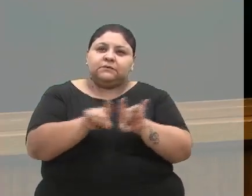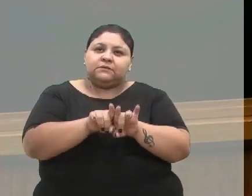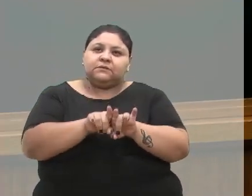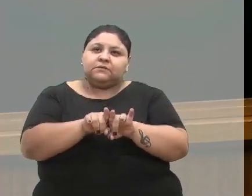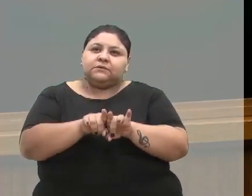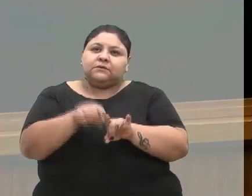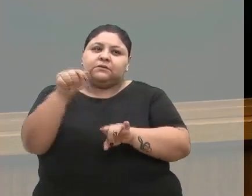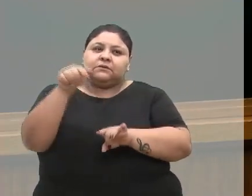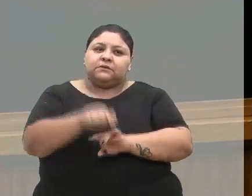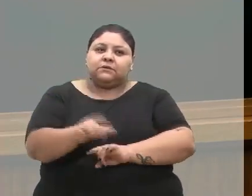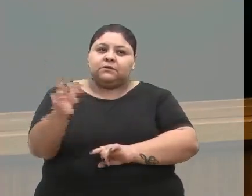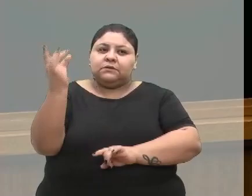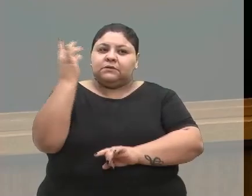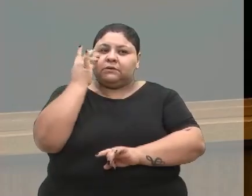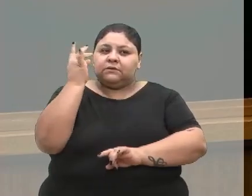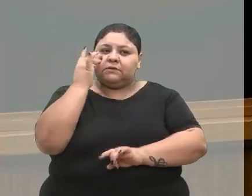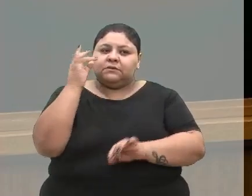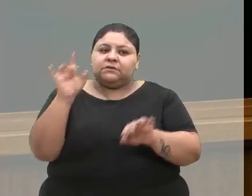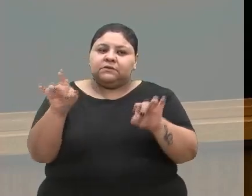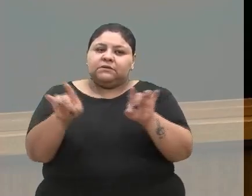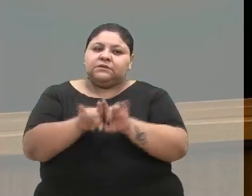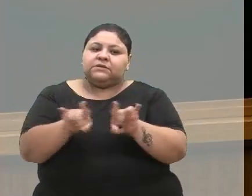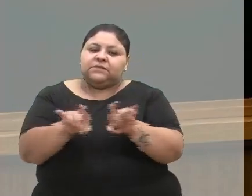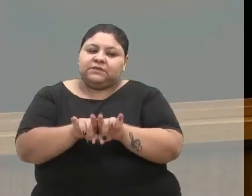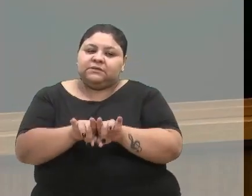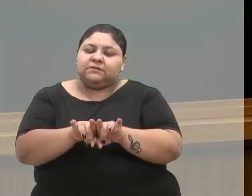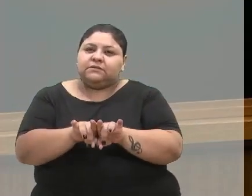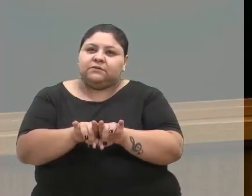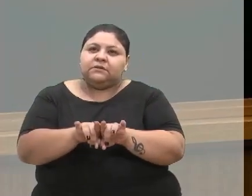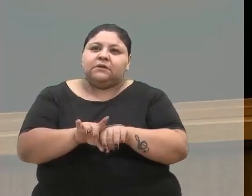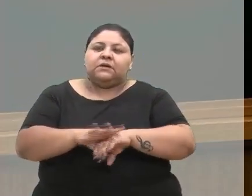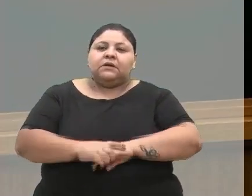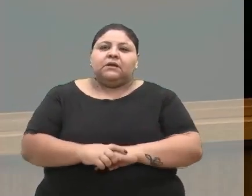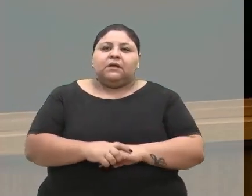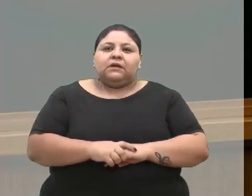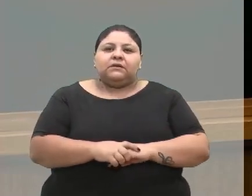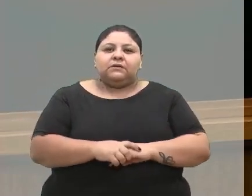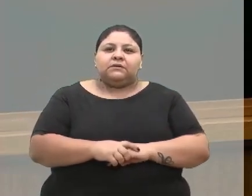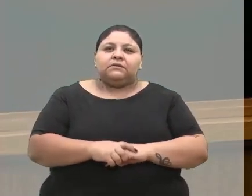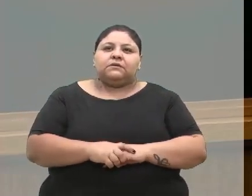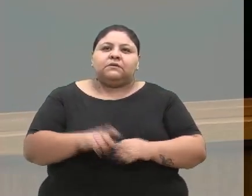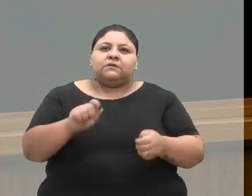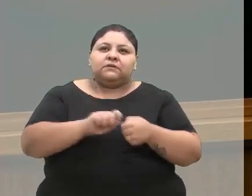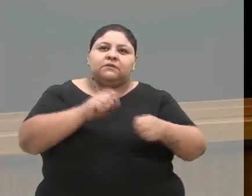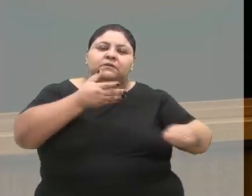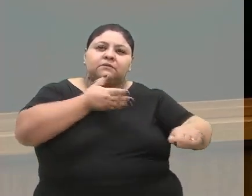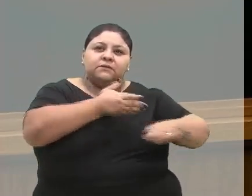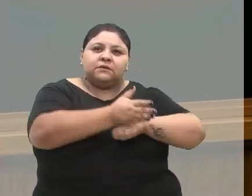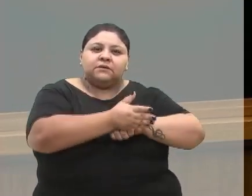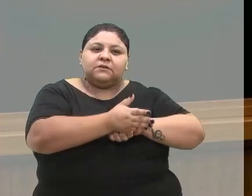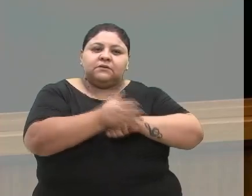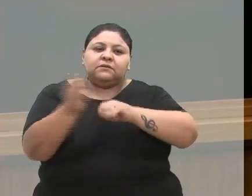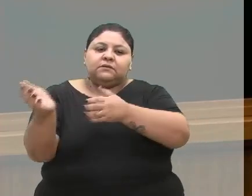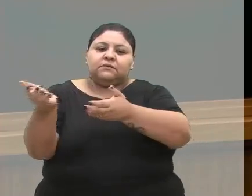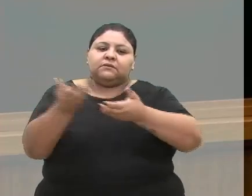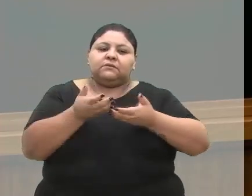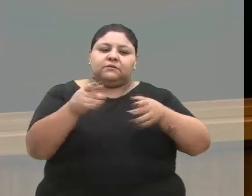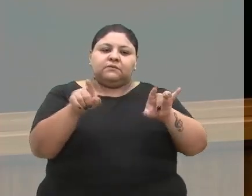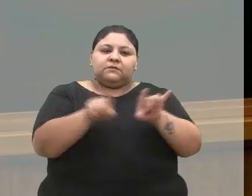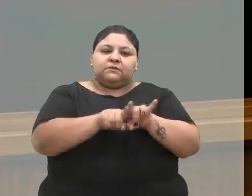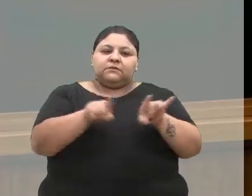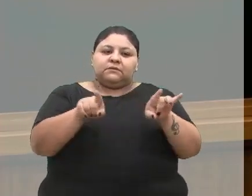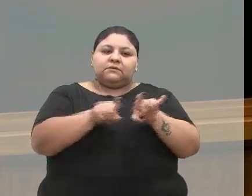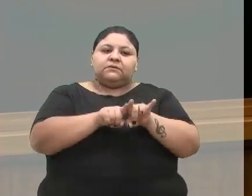que está aqui presente, vão ocupar a tribuna, o sindicato que ela fazia parte. E eu comentei aqui outro